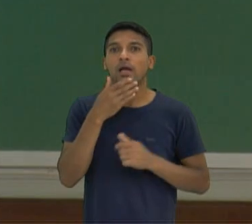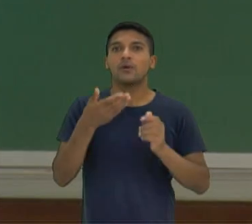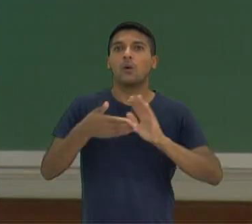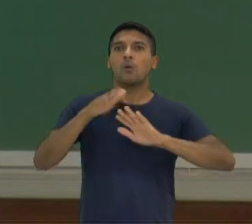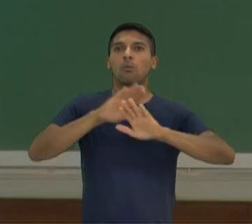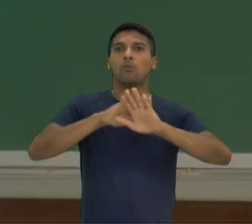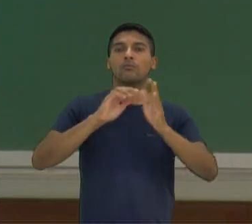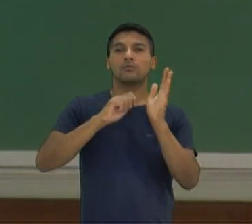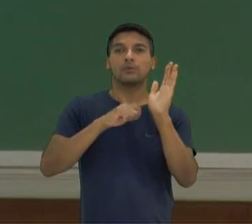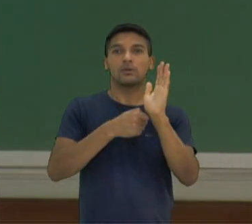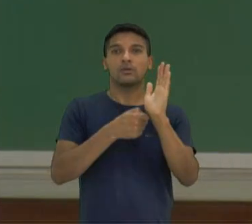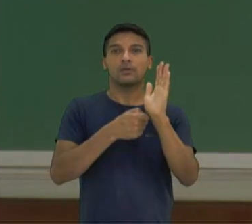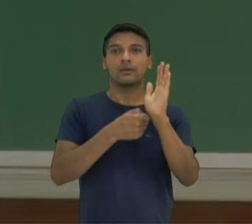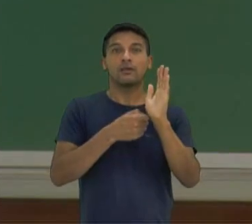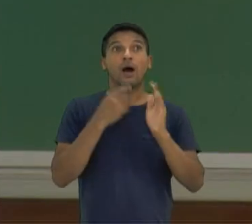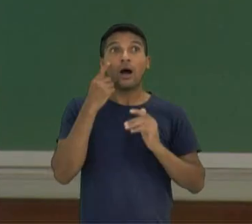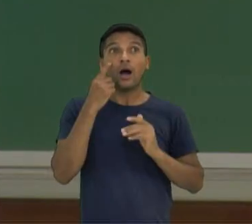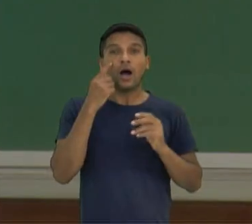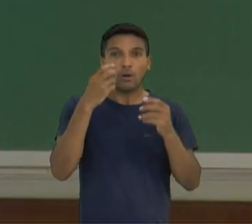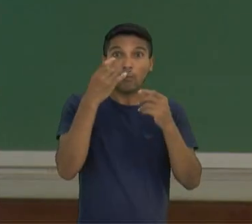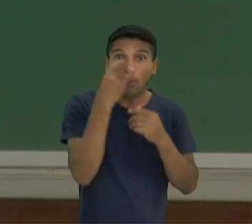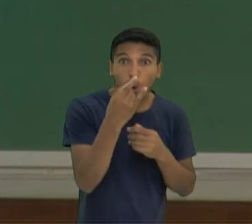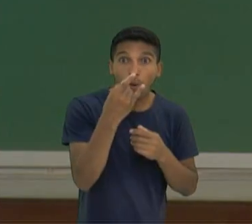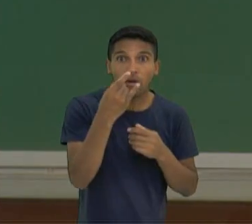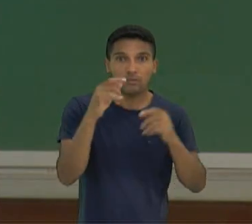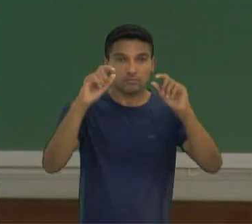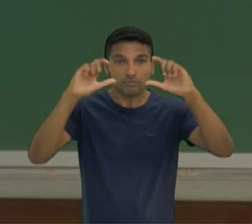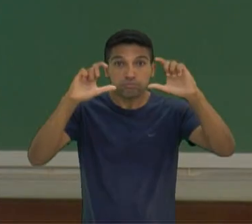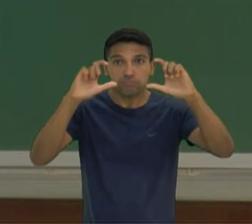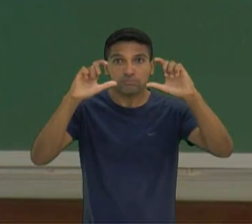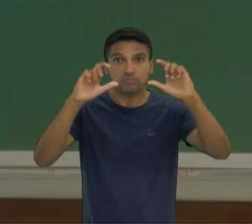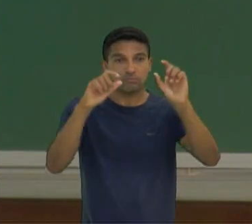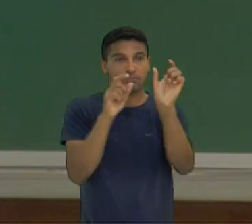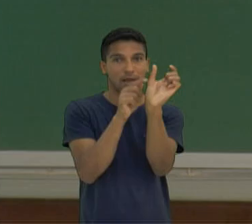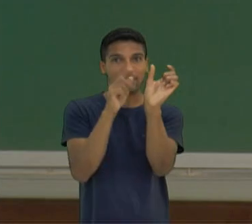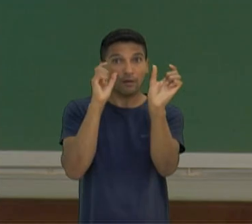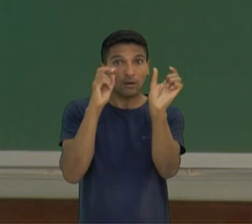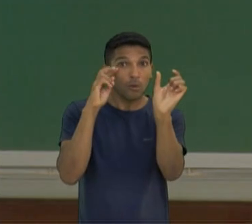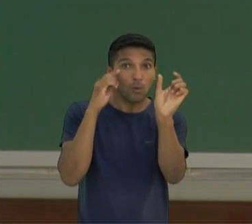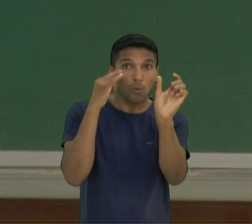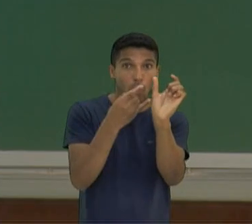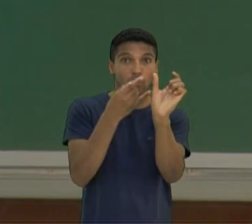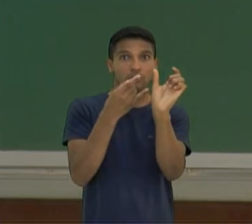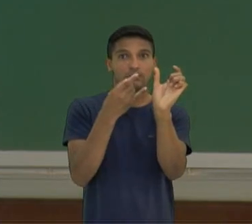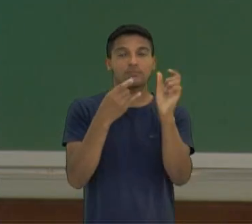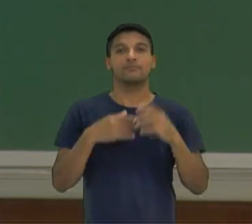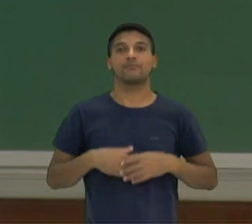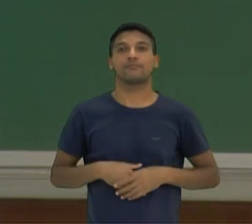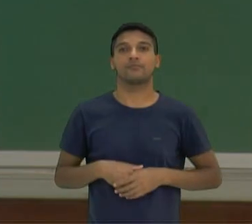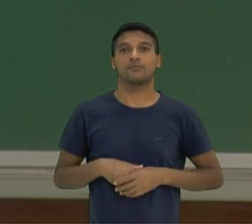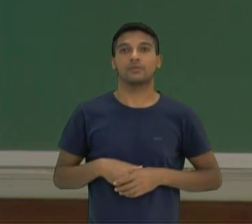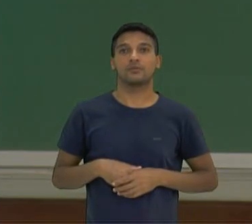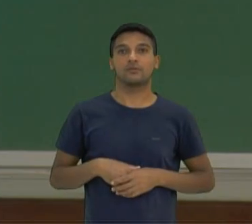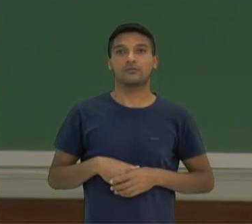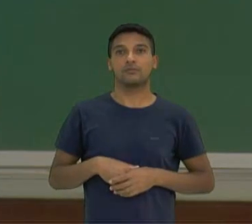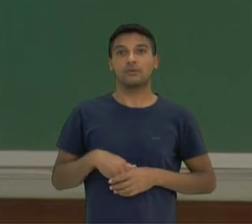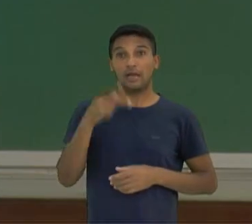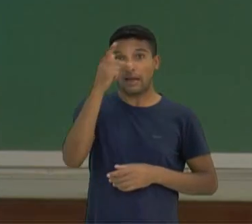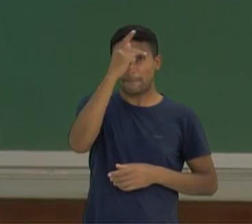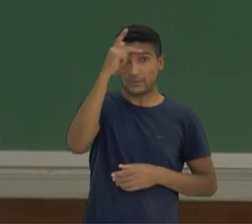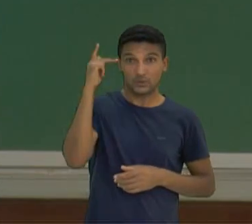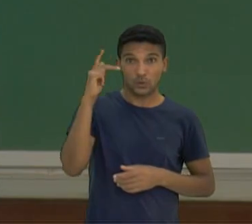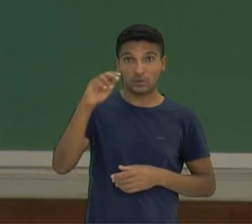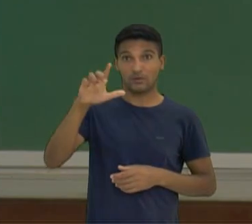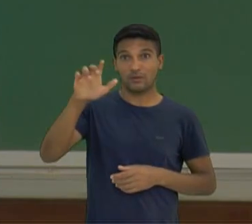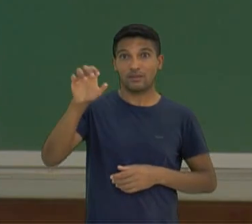entrevista. E também, já no início, a segunda palavra, segredo, já desperta a atenção, a curiosidade do